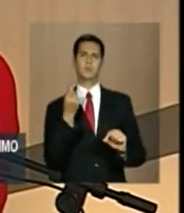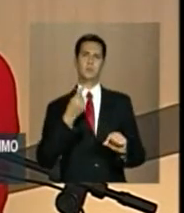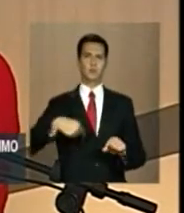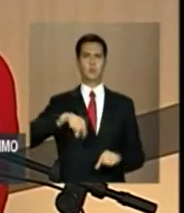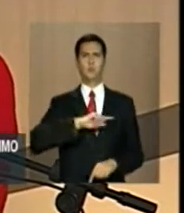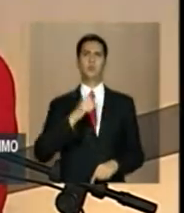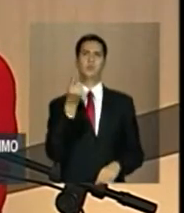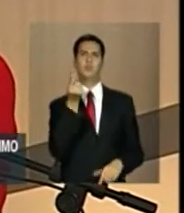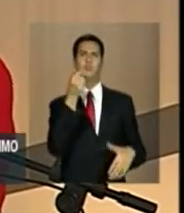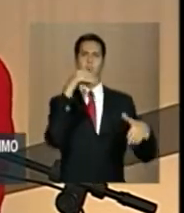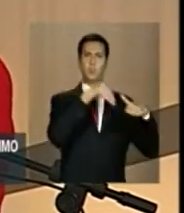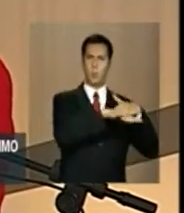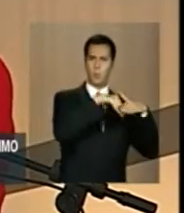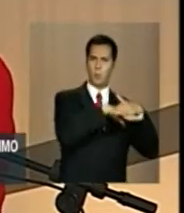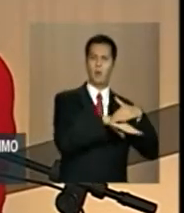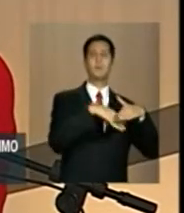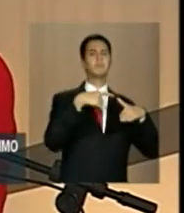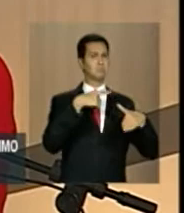nós temos